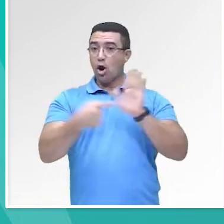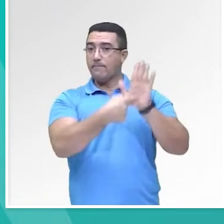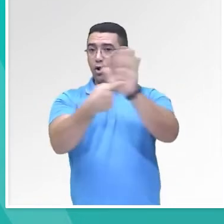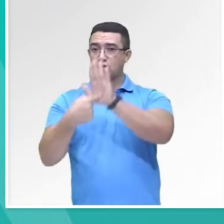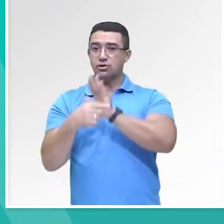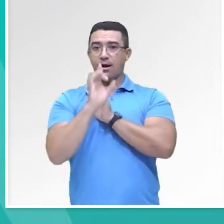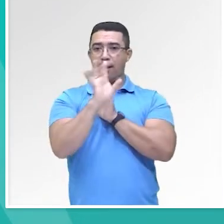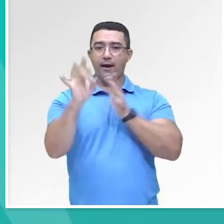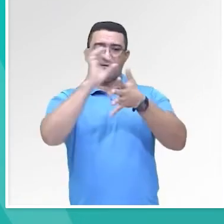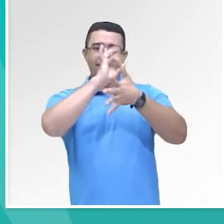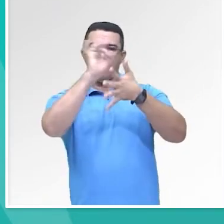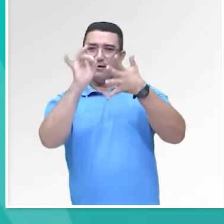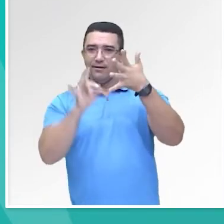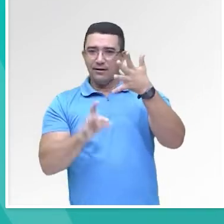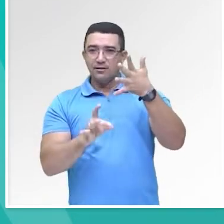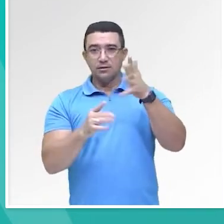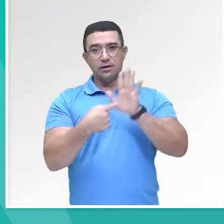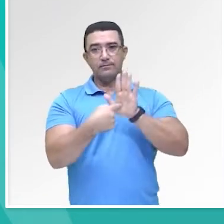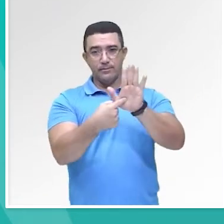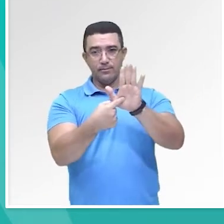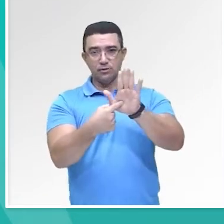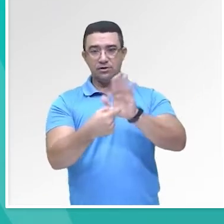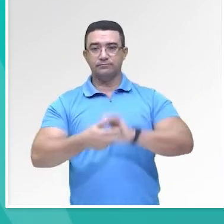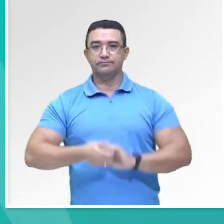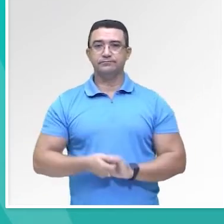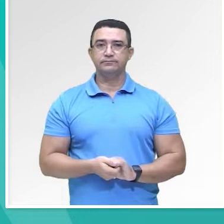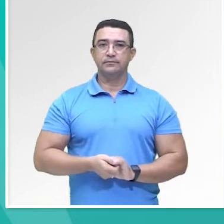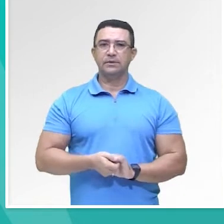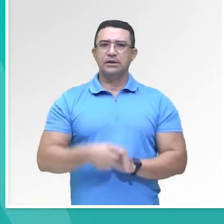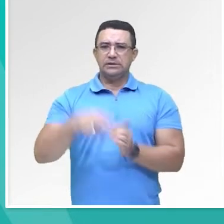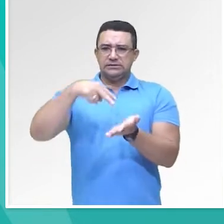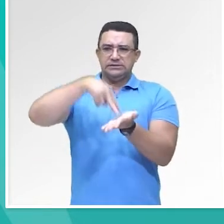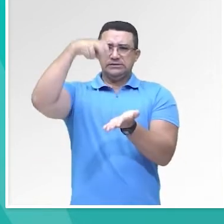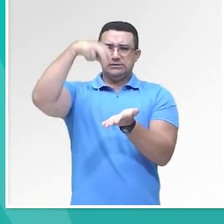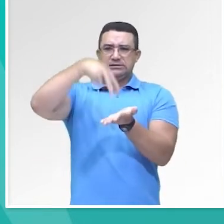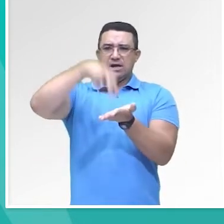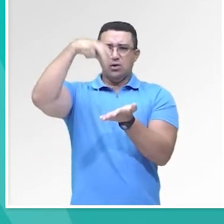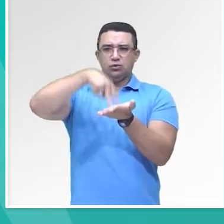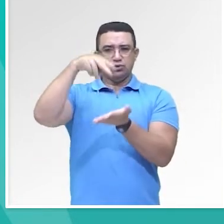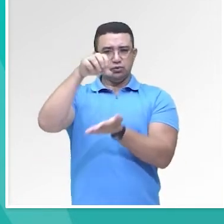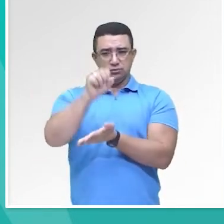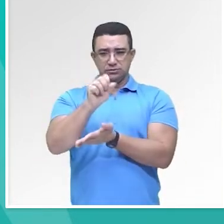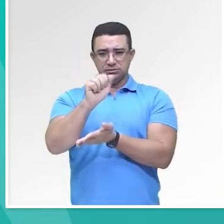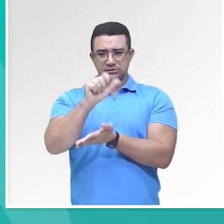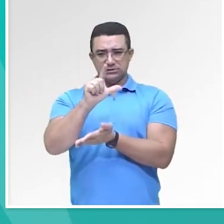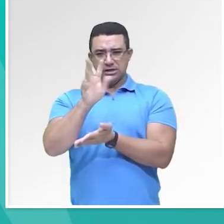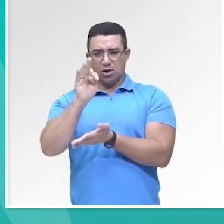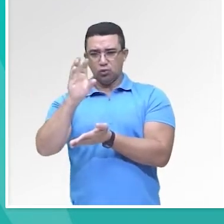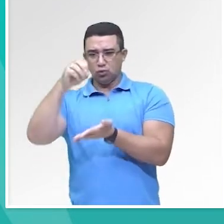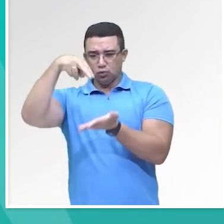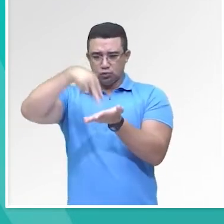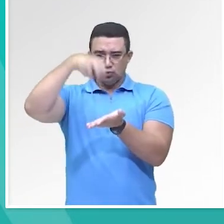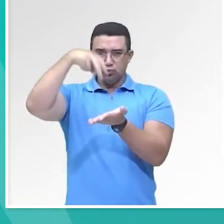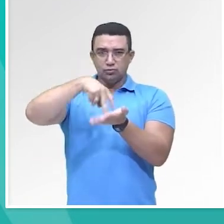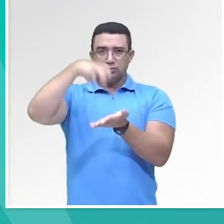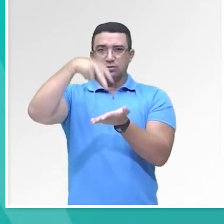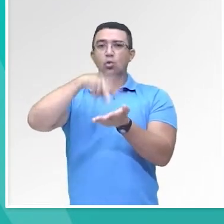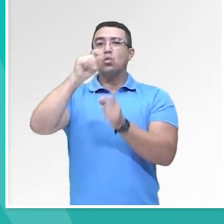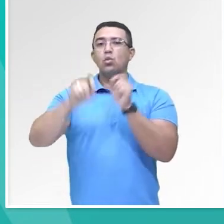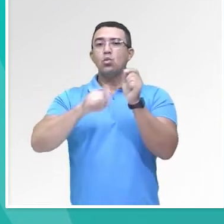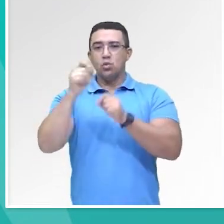saltos. Salto é saltar, é o ato de saltar, é a ação de saltar e